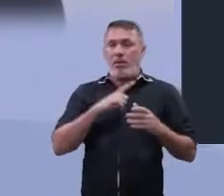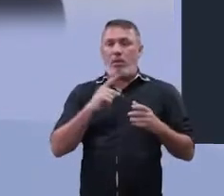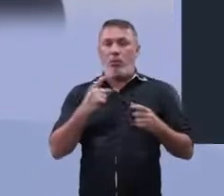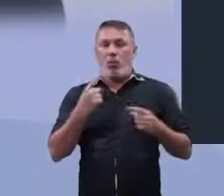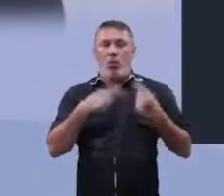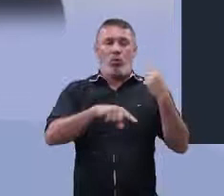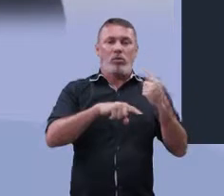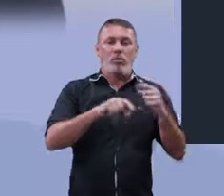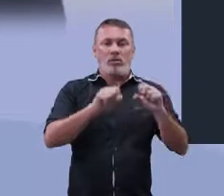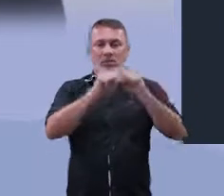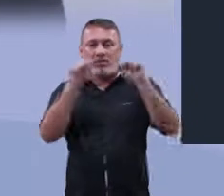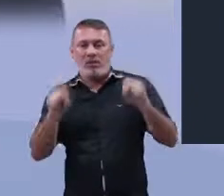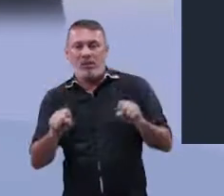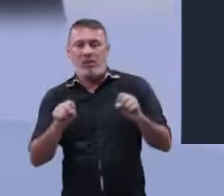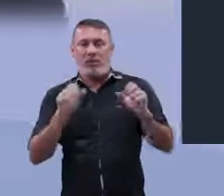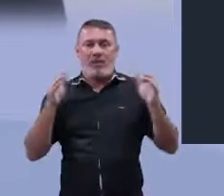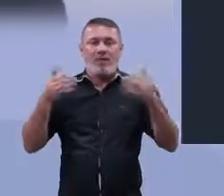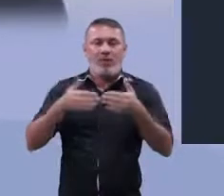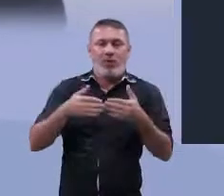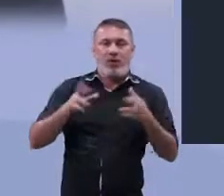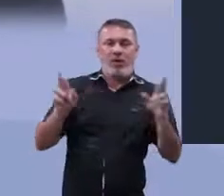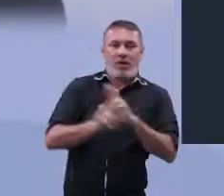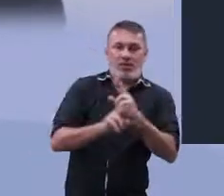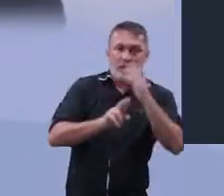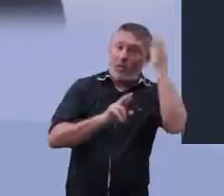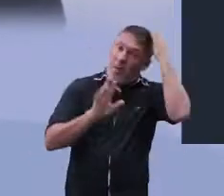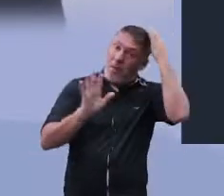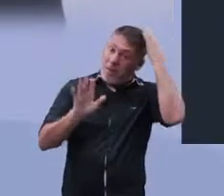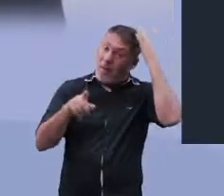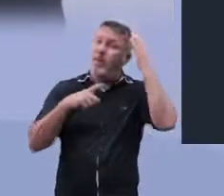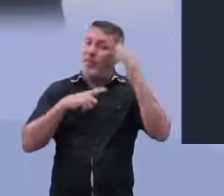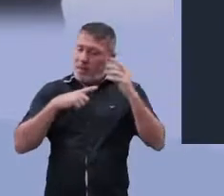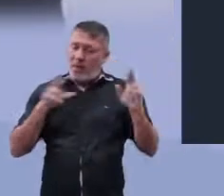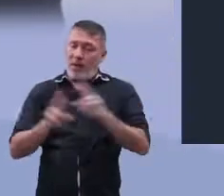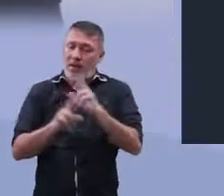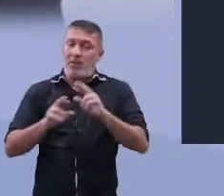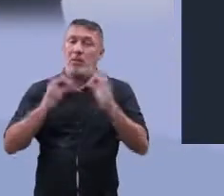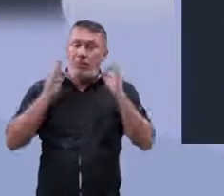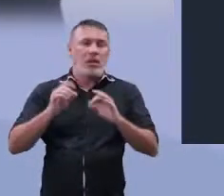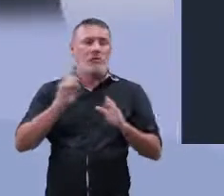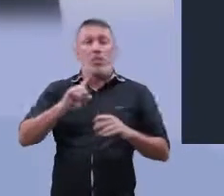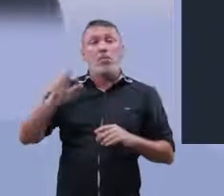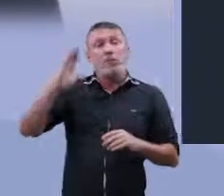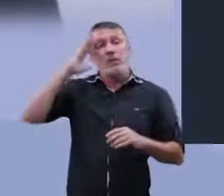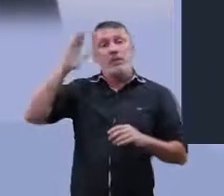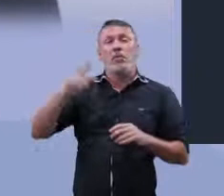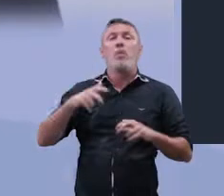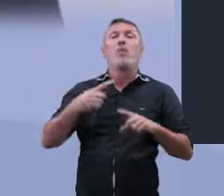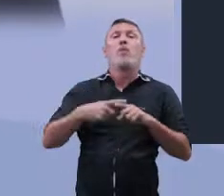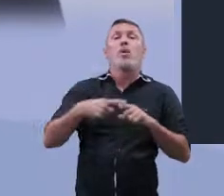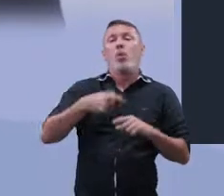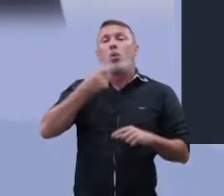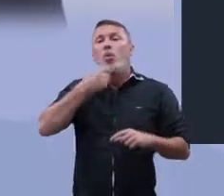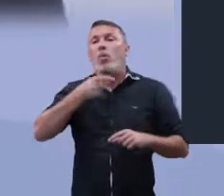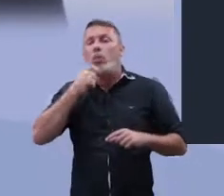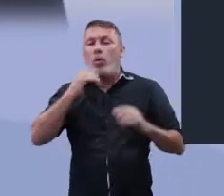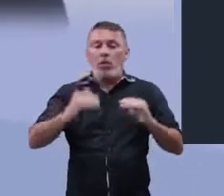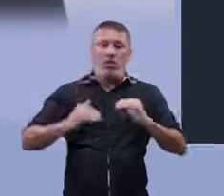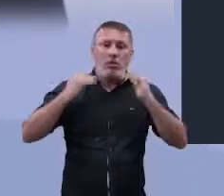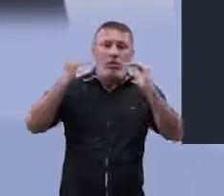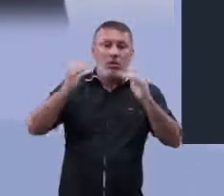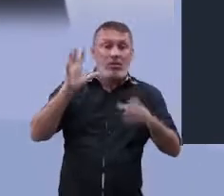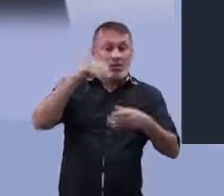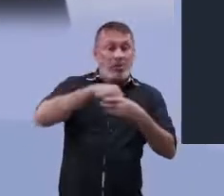linguagem utilizada. Há uma certa relação, mas o principal fator que gera esse humor, a